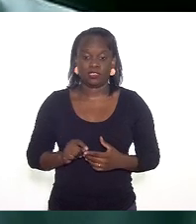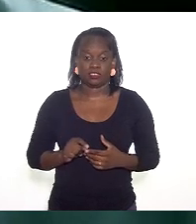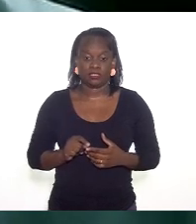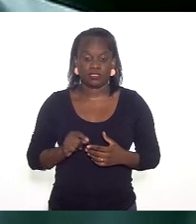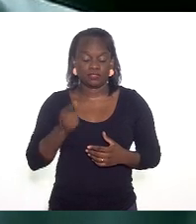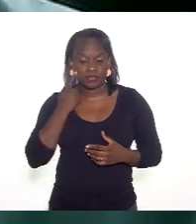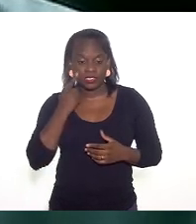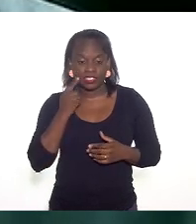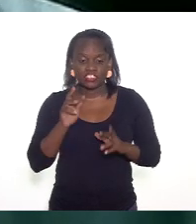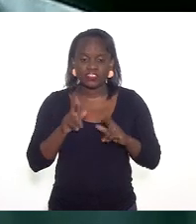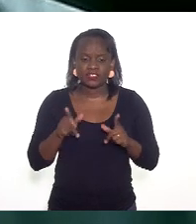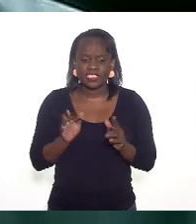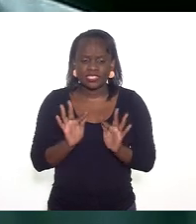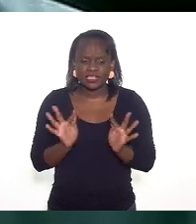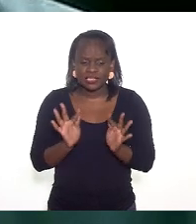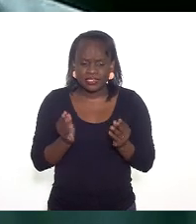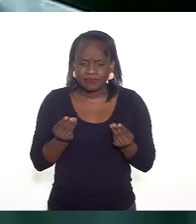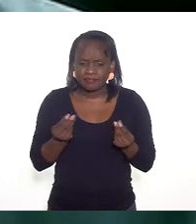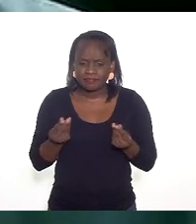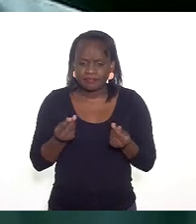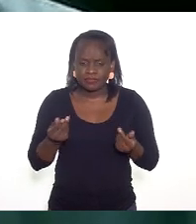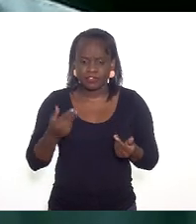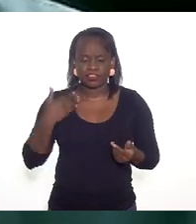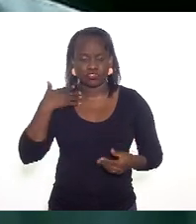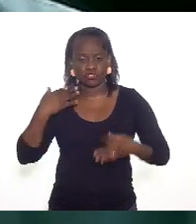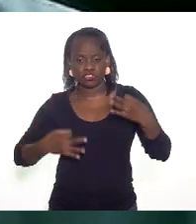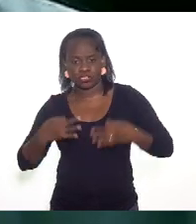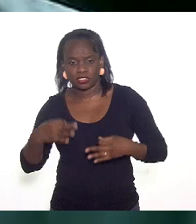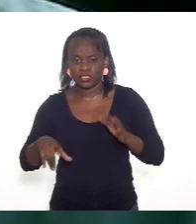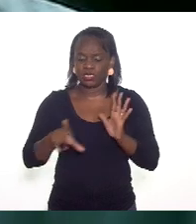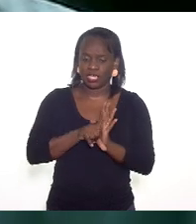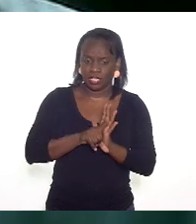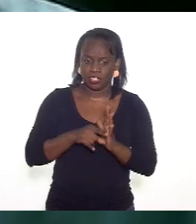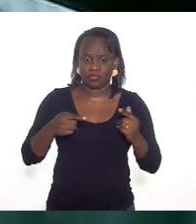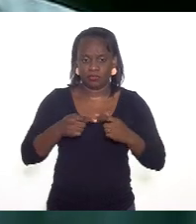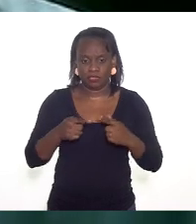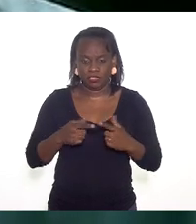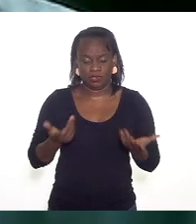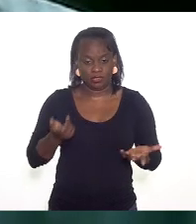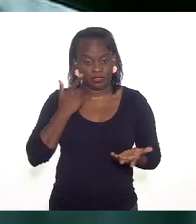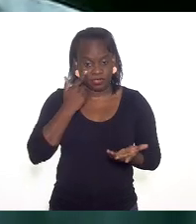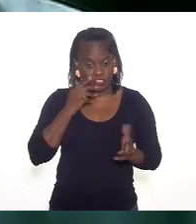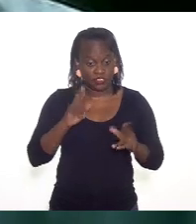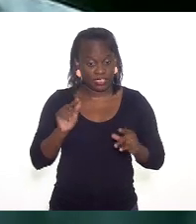sutil diferença entre juridicidade e legalidade.